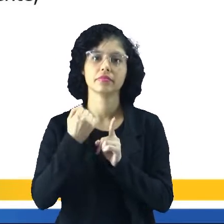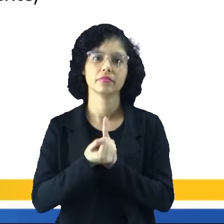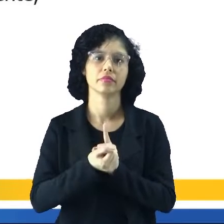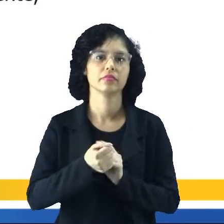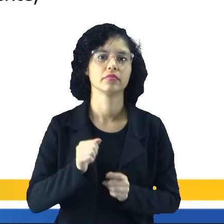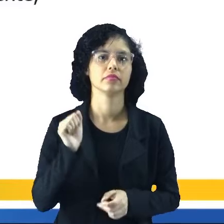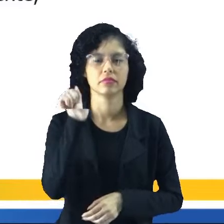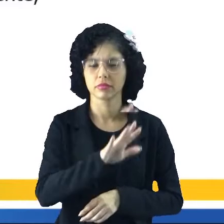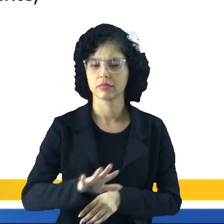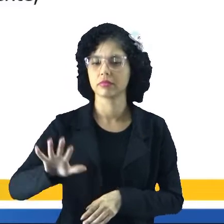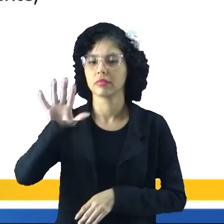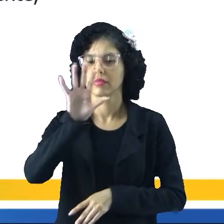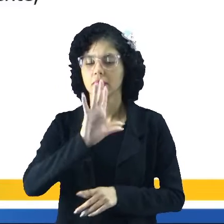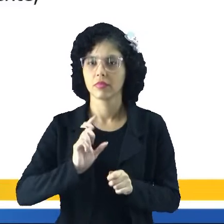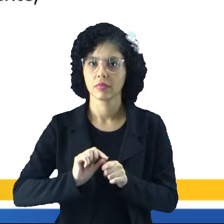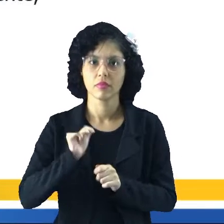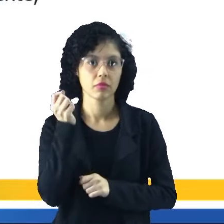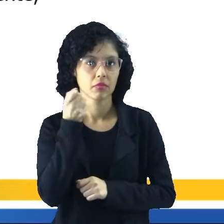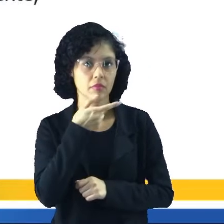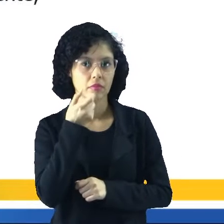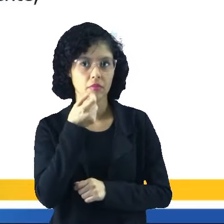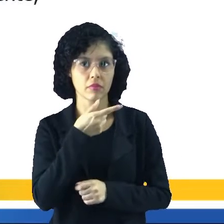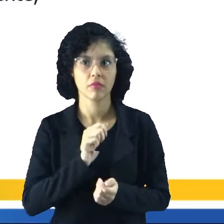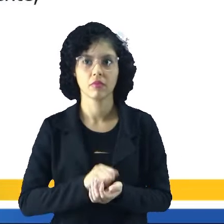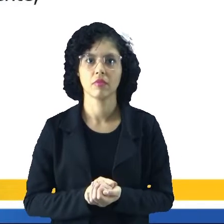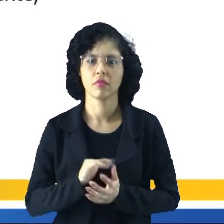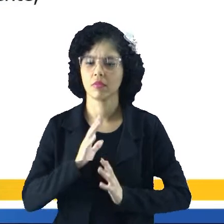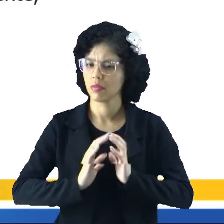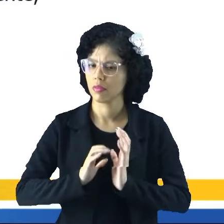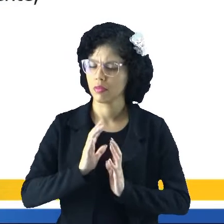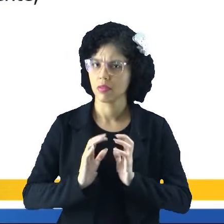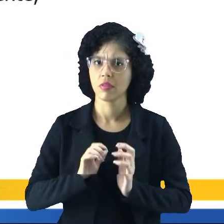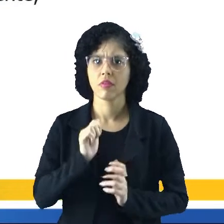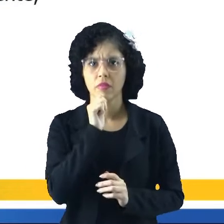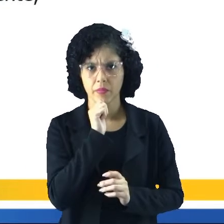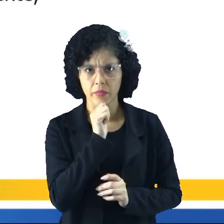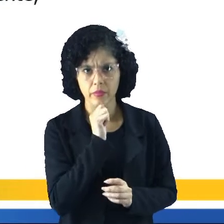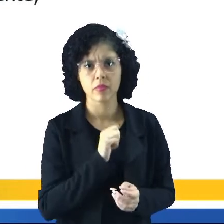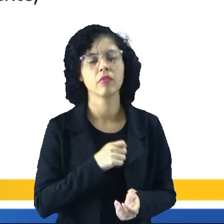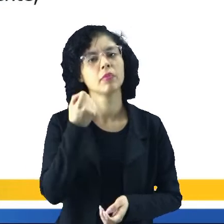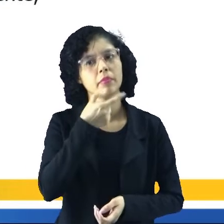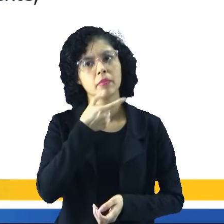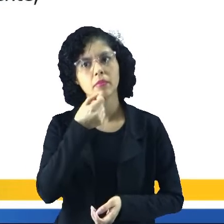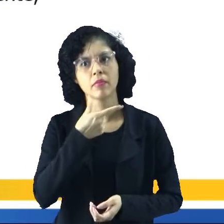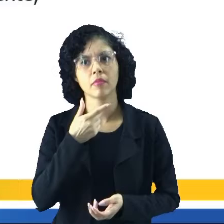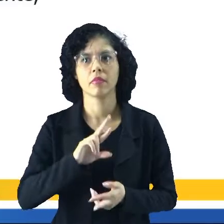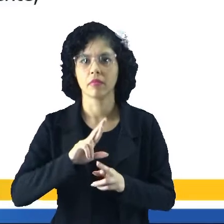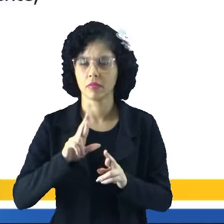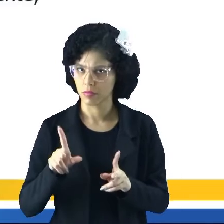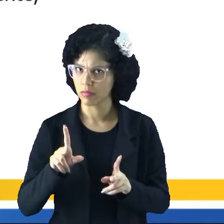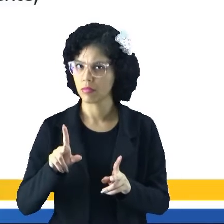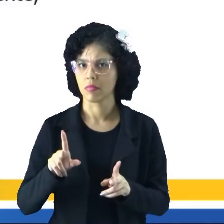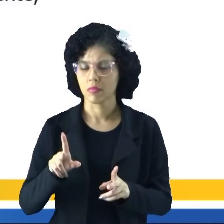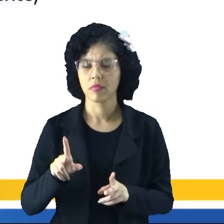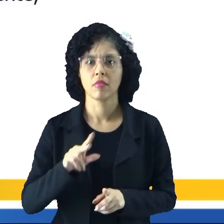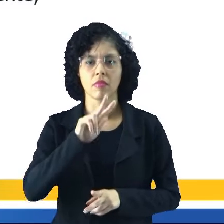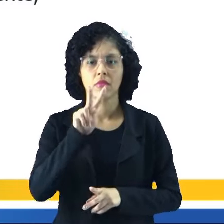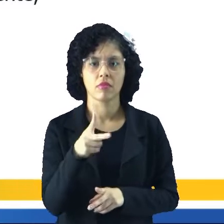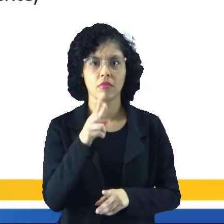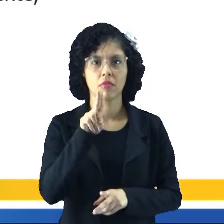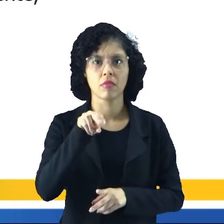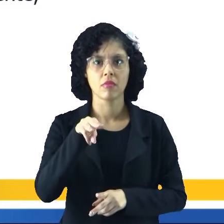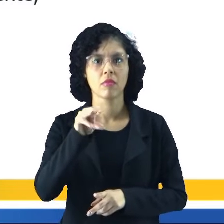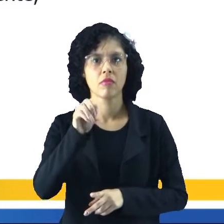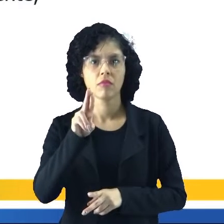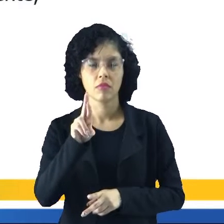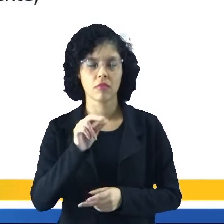você criar o efeito de humor, né? Não confundam o efeito de humor, galera, com piada, né? Geralmente, os alunos, eles confundem